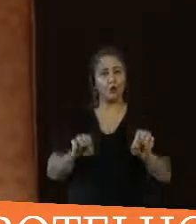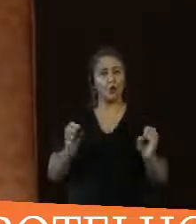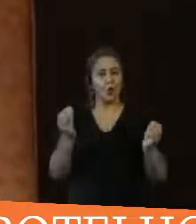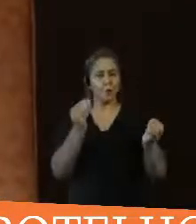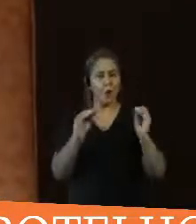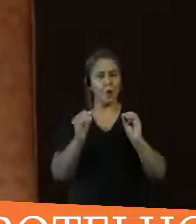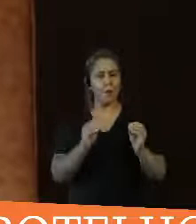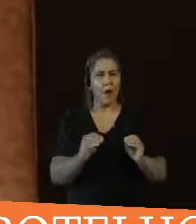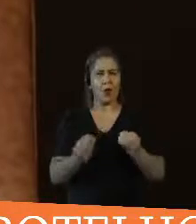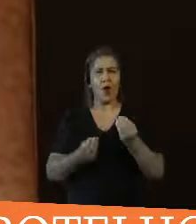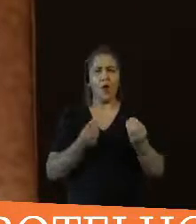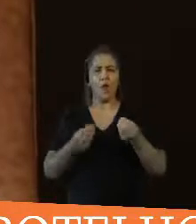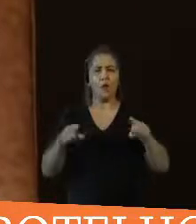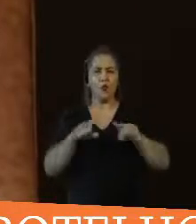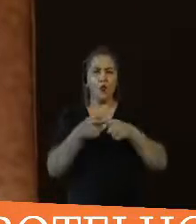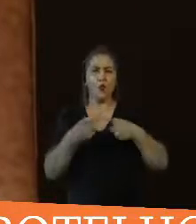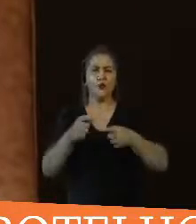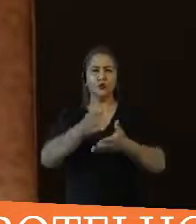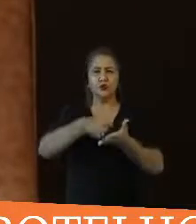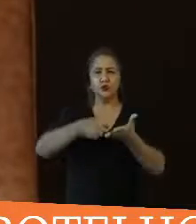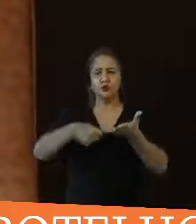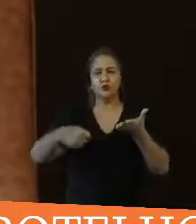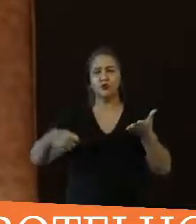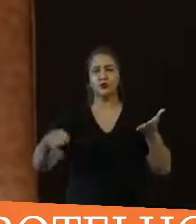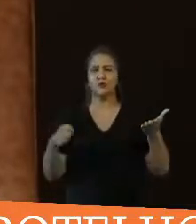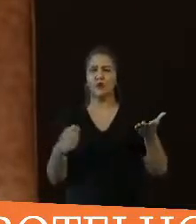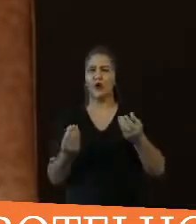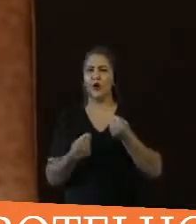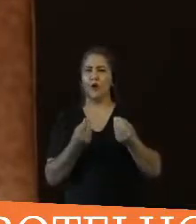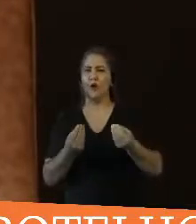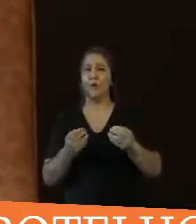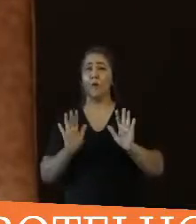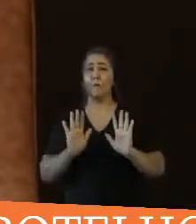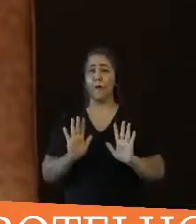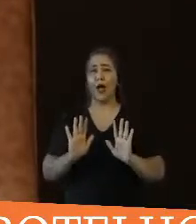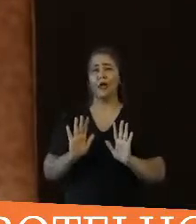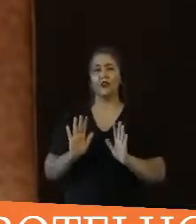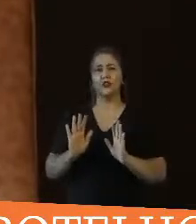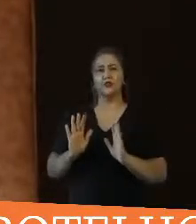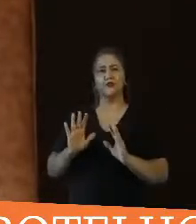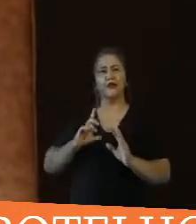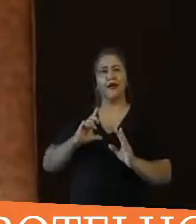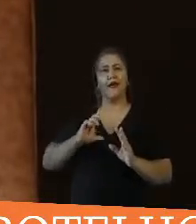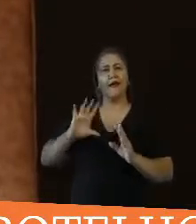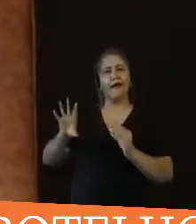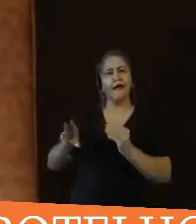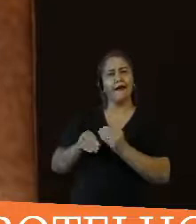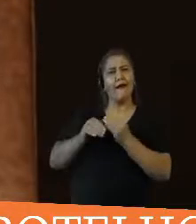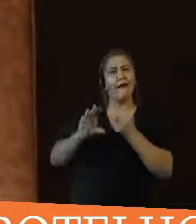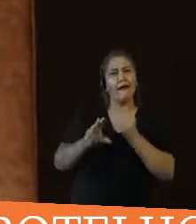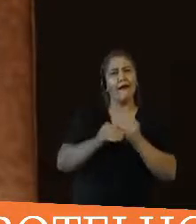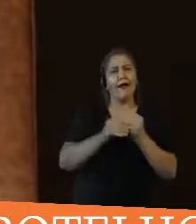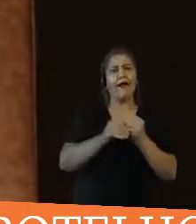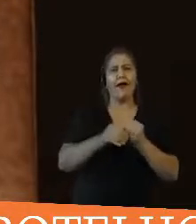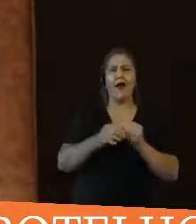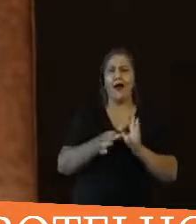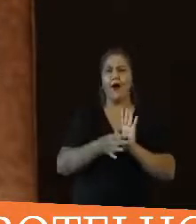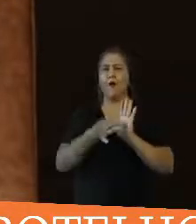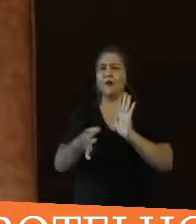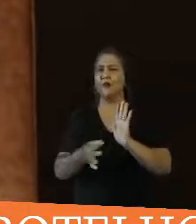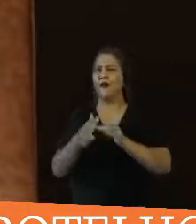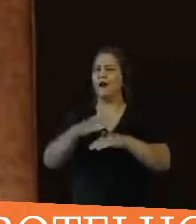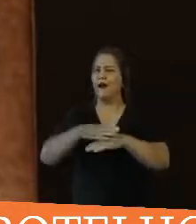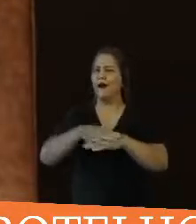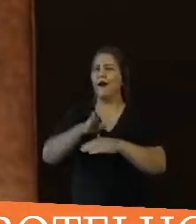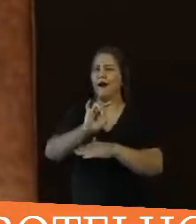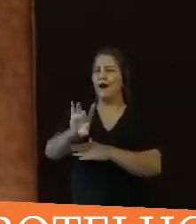de música, de escrita, de arranjos. Mas foi um trabalho construído em muitas mãos, por